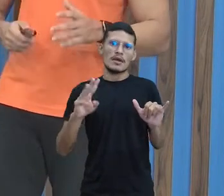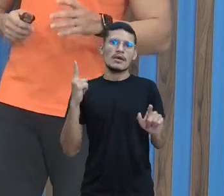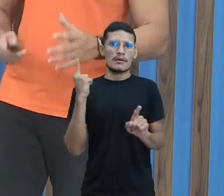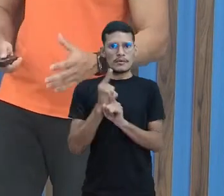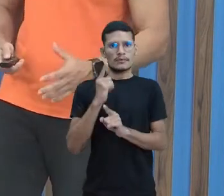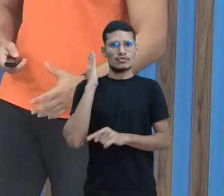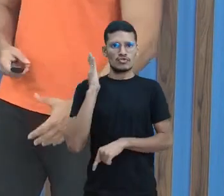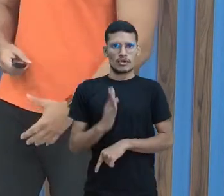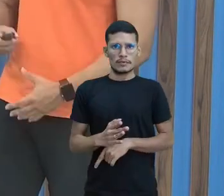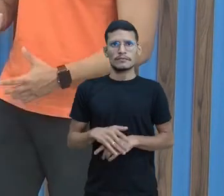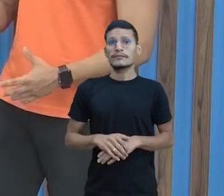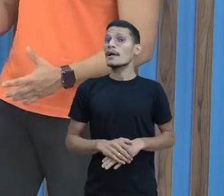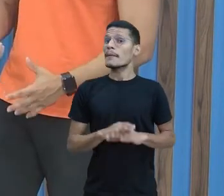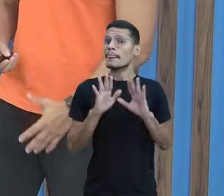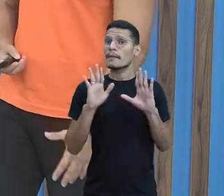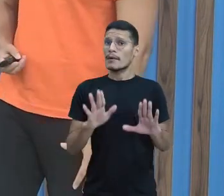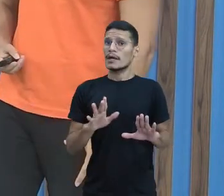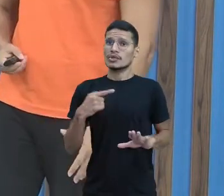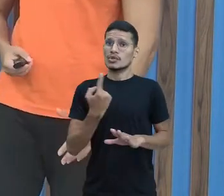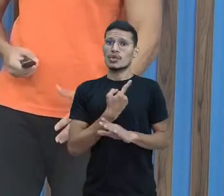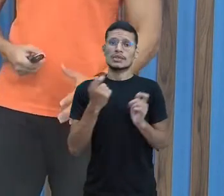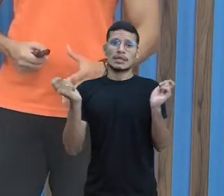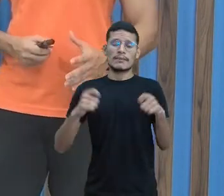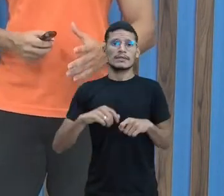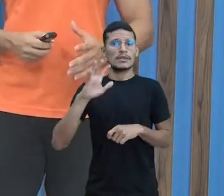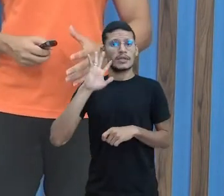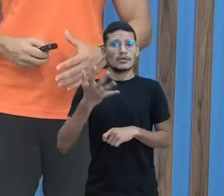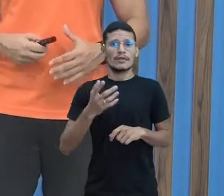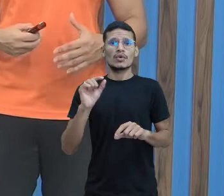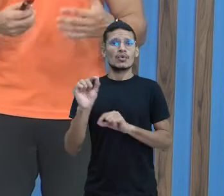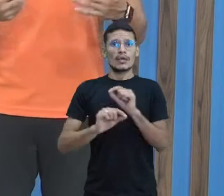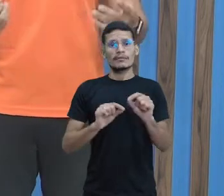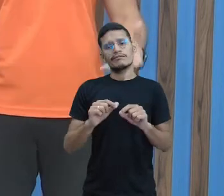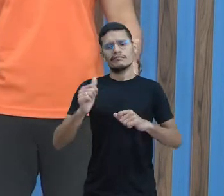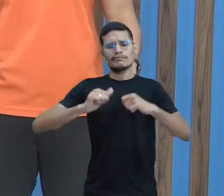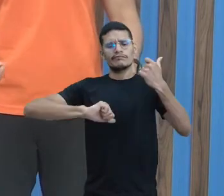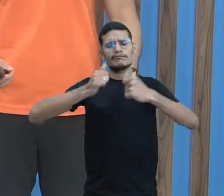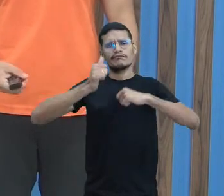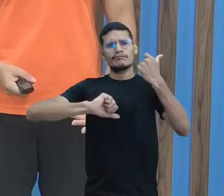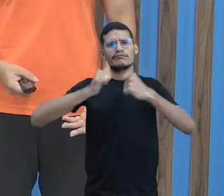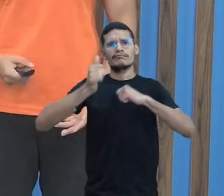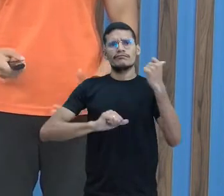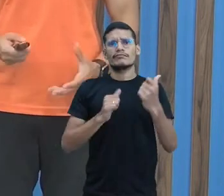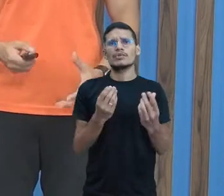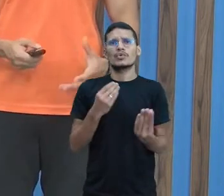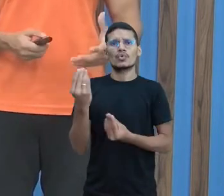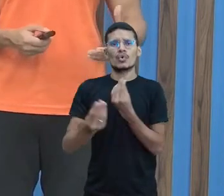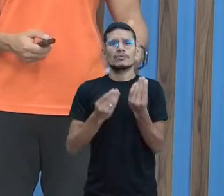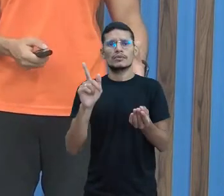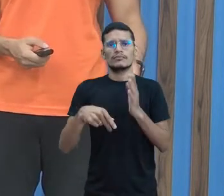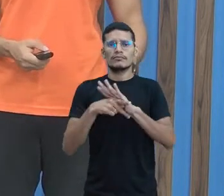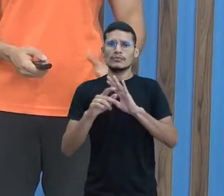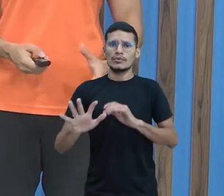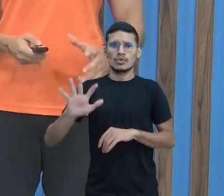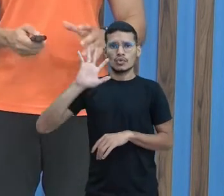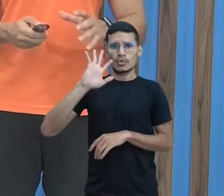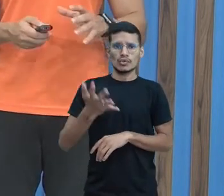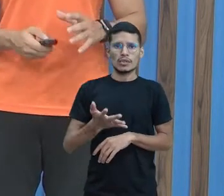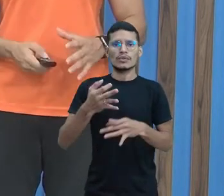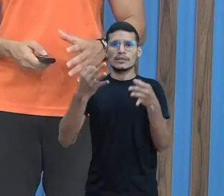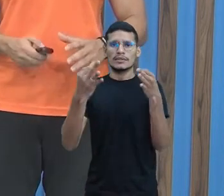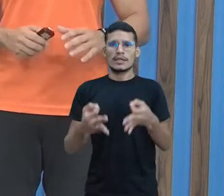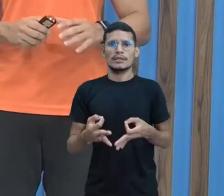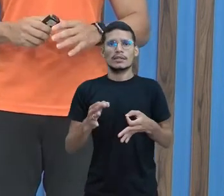de W. E aí, a gente pode fazer uma verificação para saber se essa solução aí